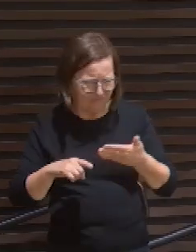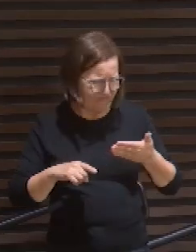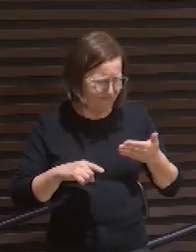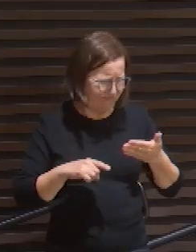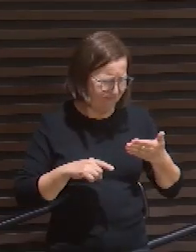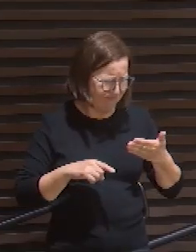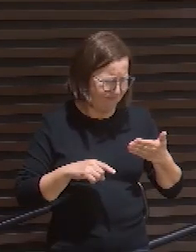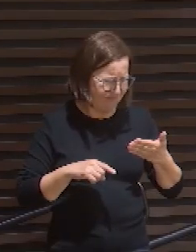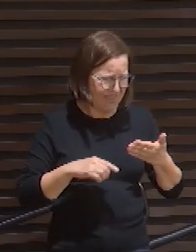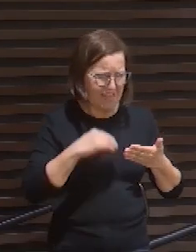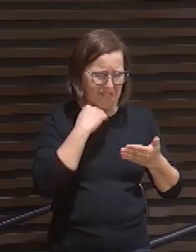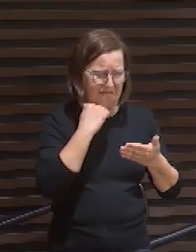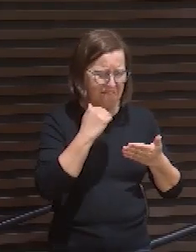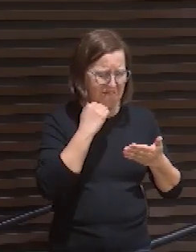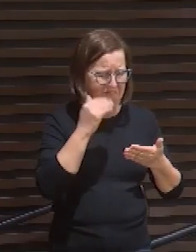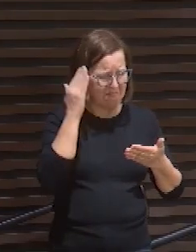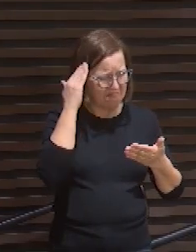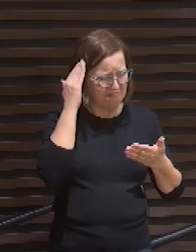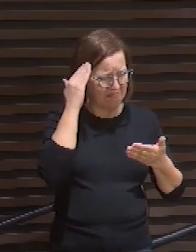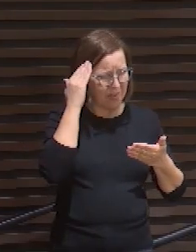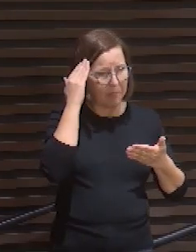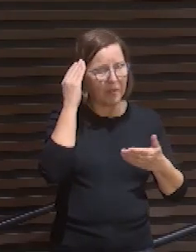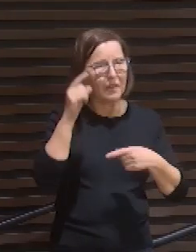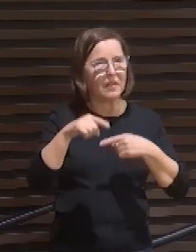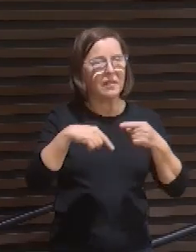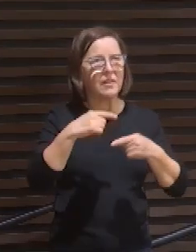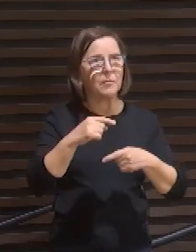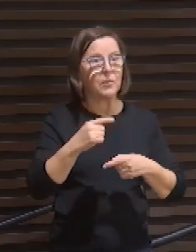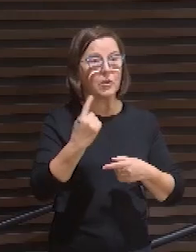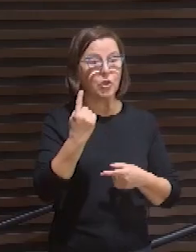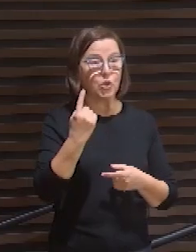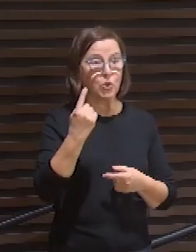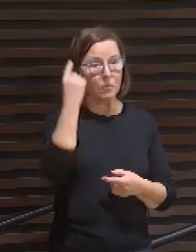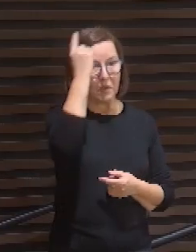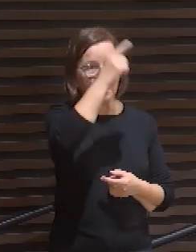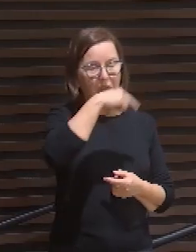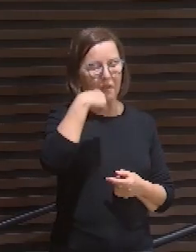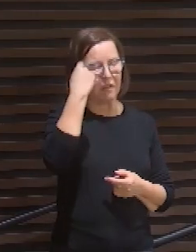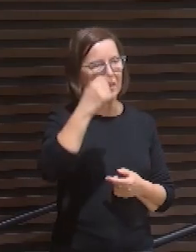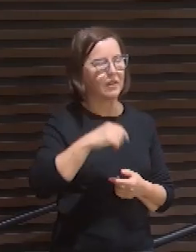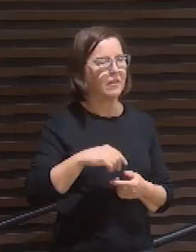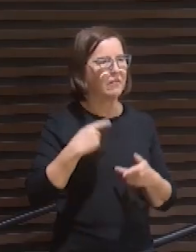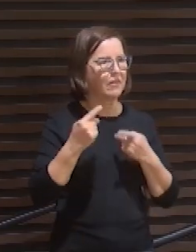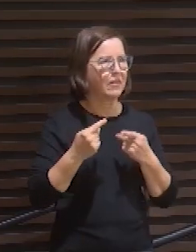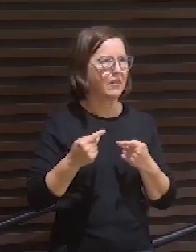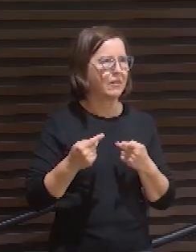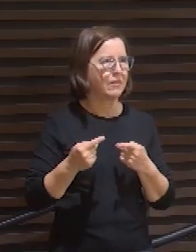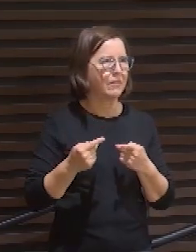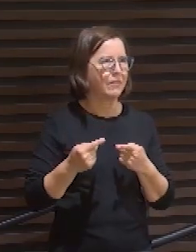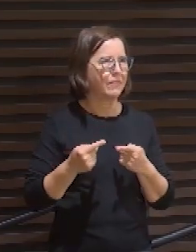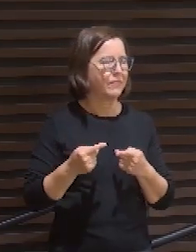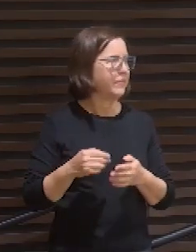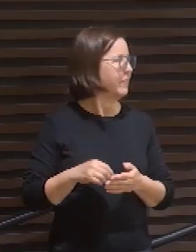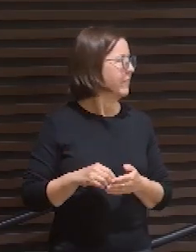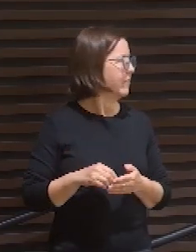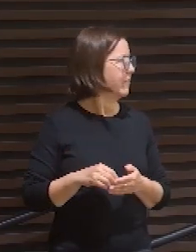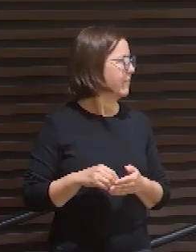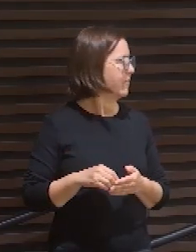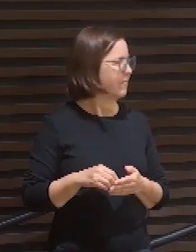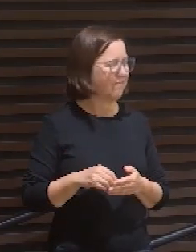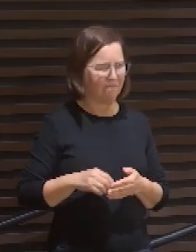sabe responder. Depois de uma hora ele virou e disse, meteu a mão no bolso,